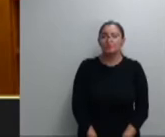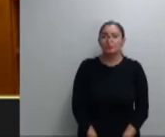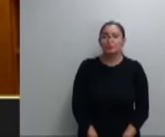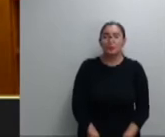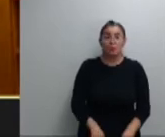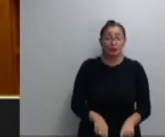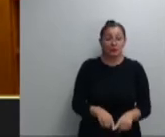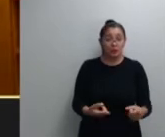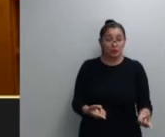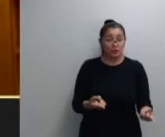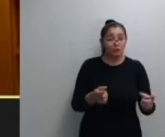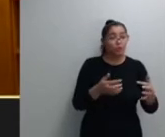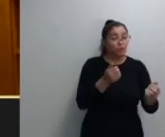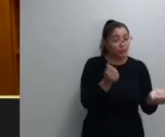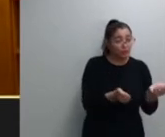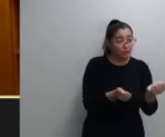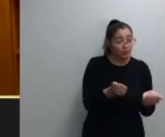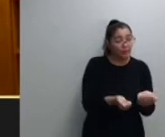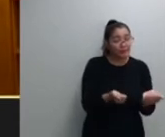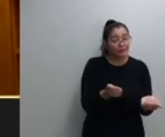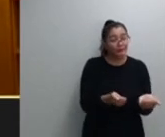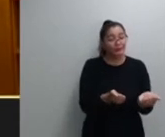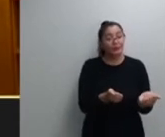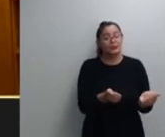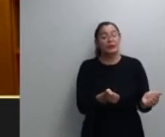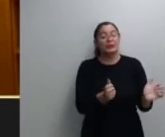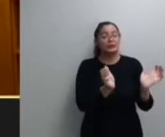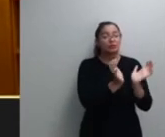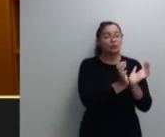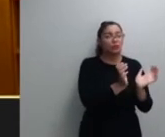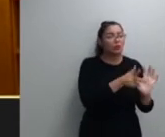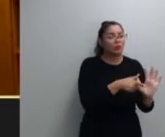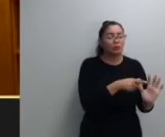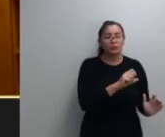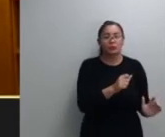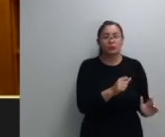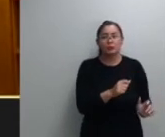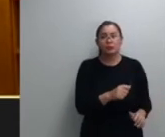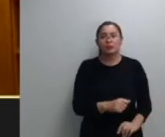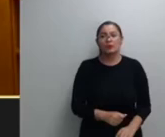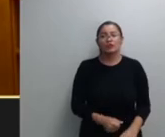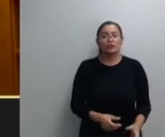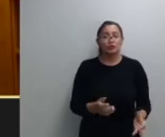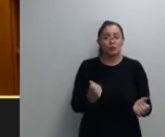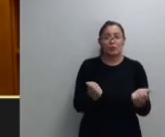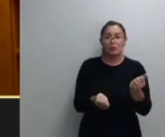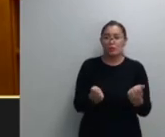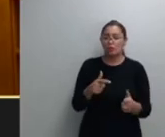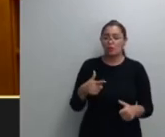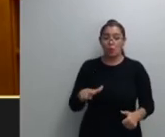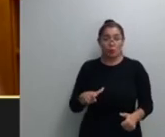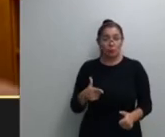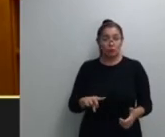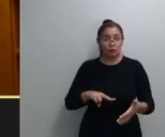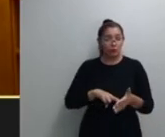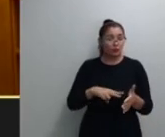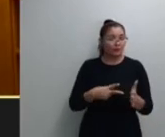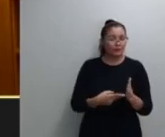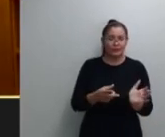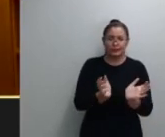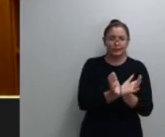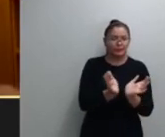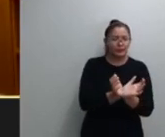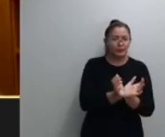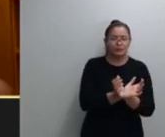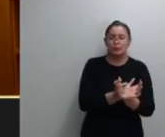veículos. Na sessão de 16, há sim uma menção dizendo que veículos não é tratado nessa sessão. Mas ele não diz que